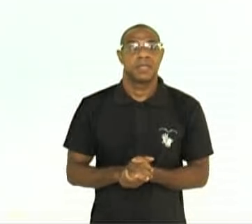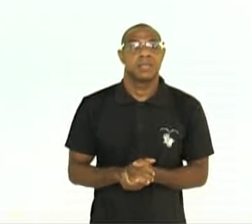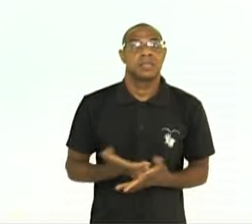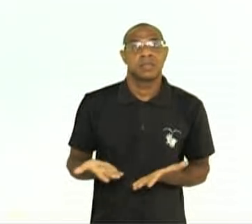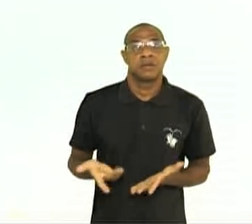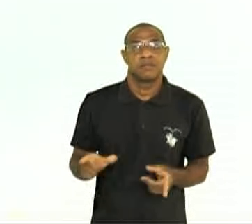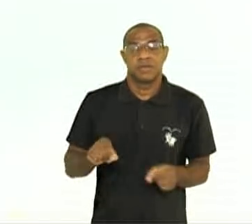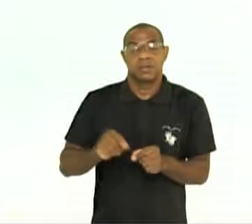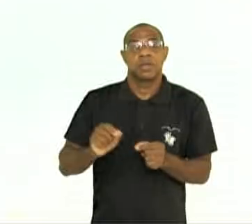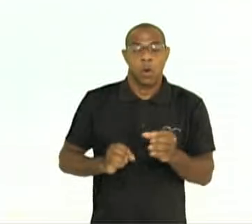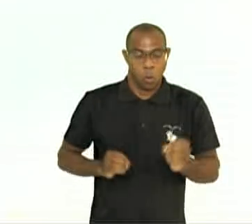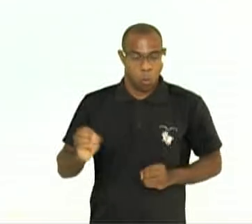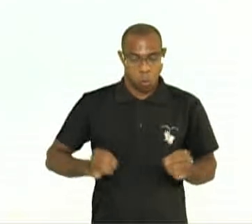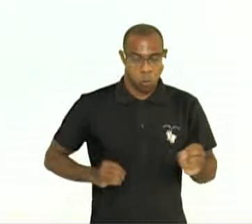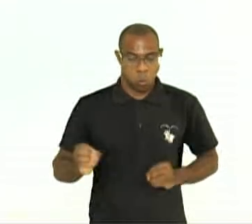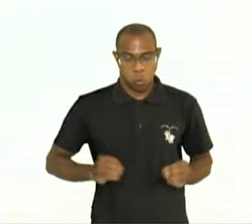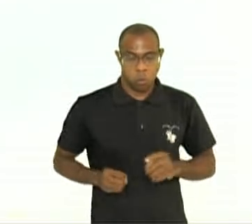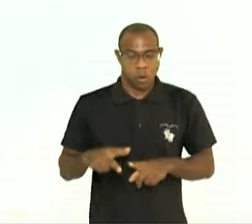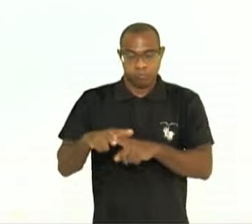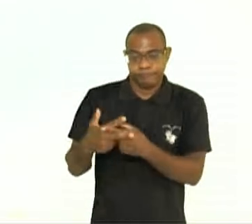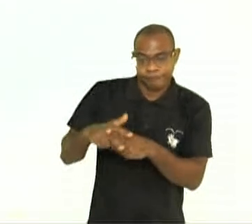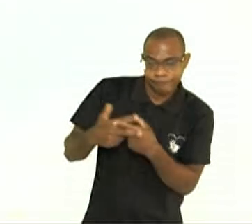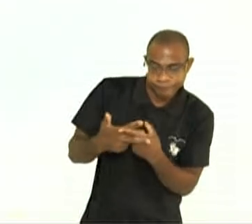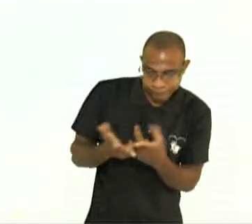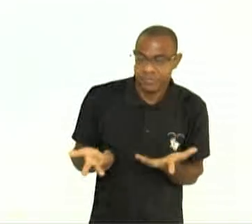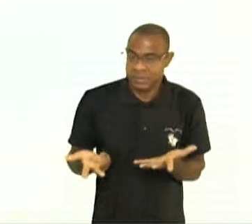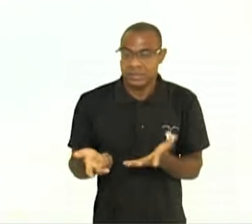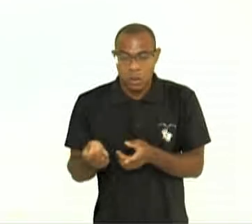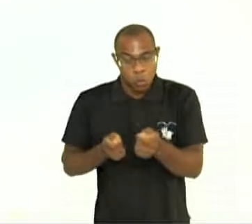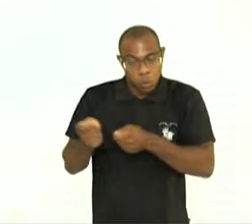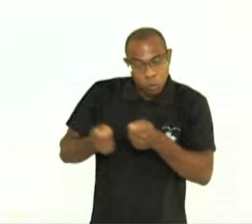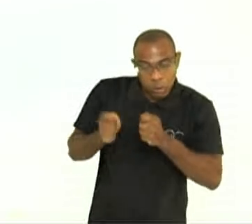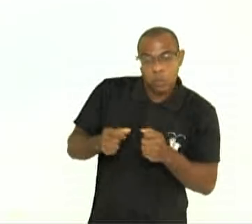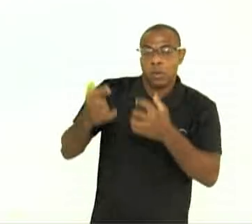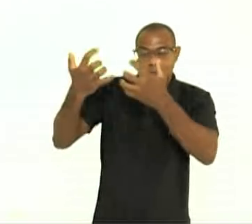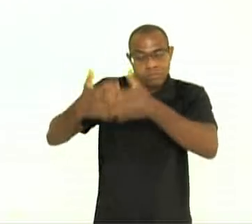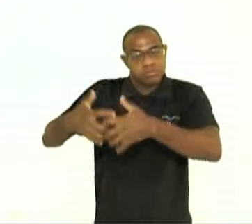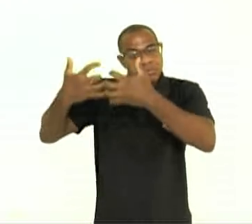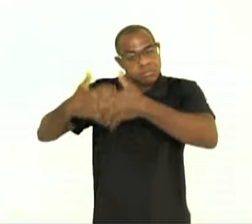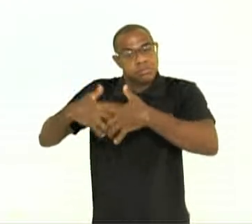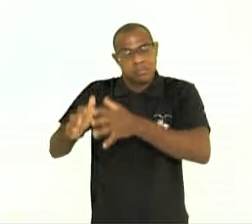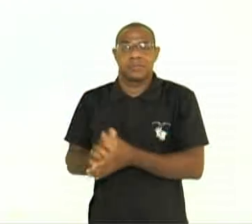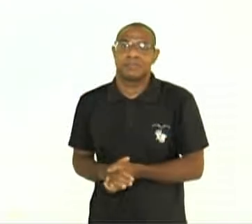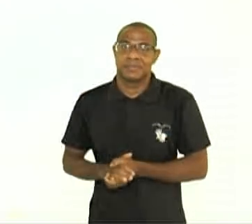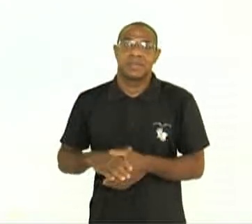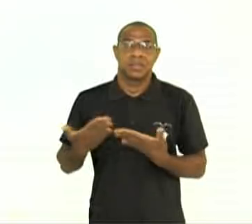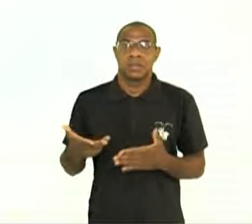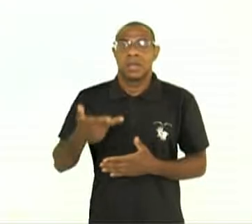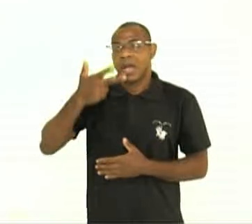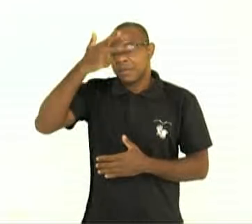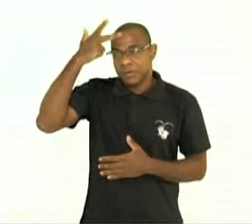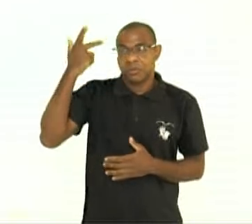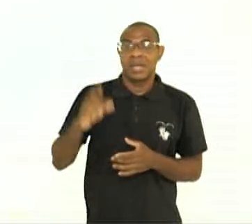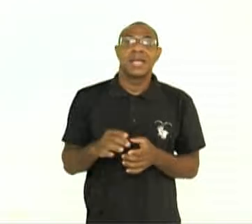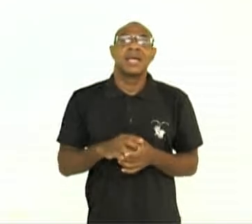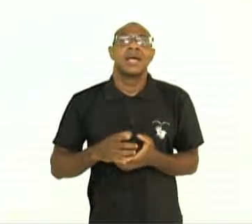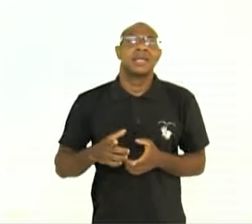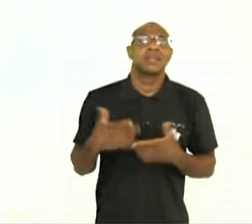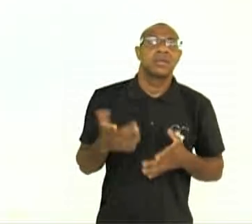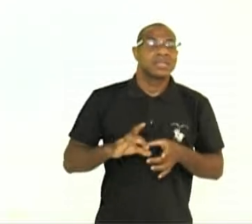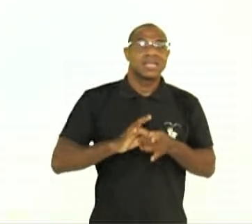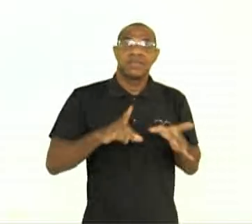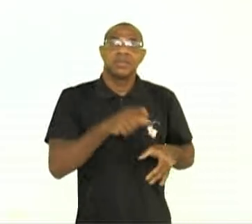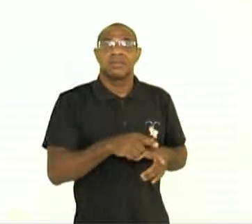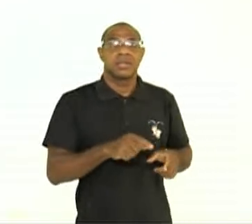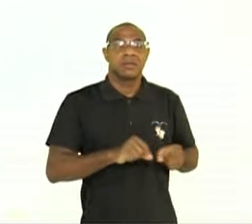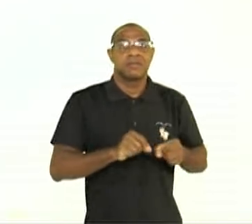operando máquinas. Elas deixaram de ser produtoras, deixaram de ser artesãos e eles passaram